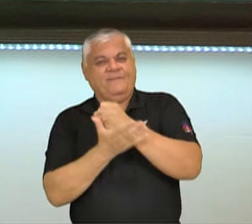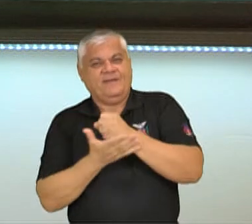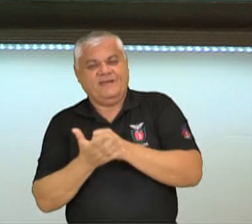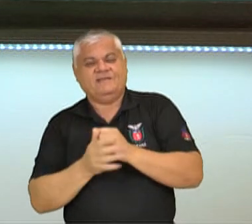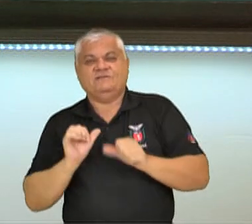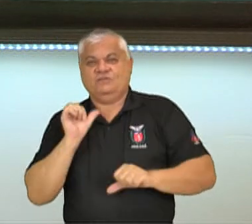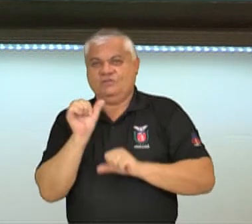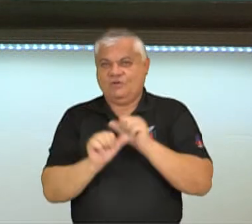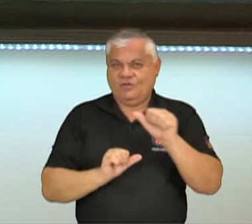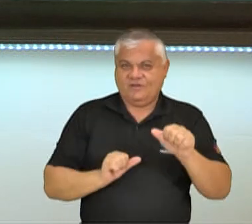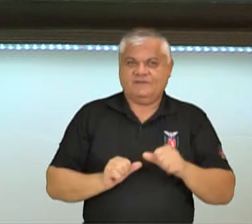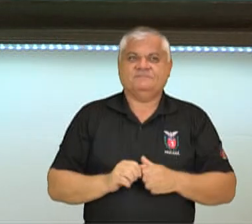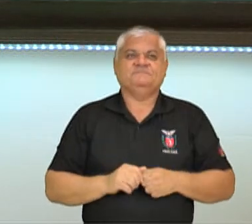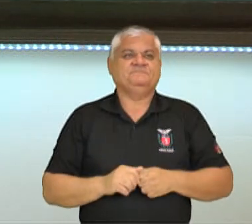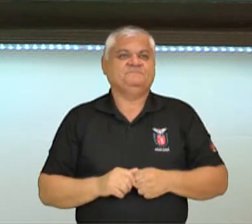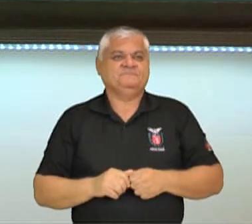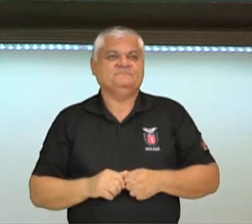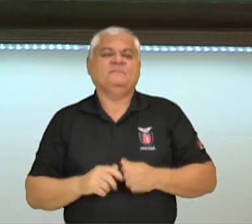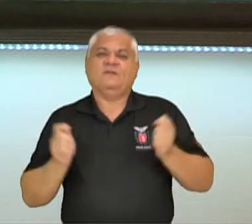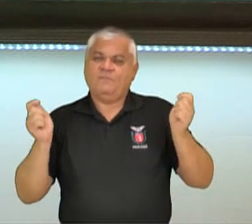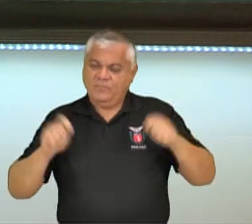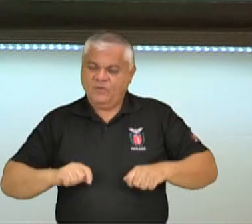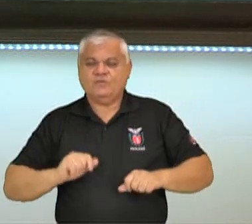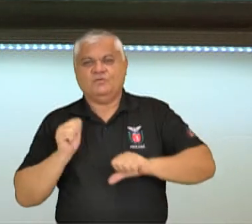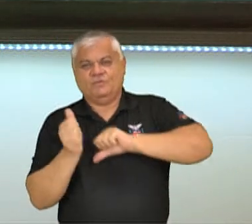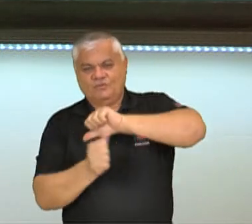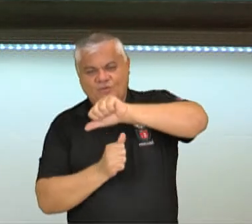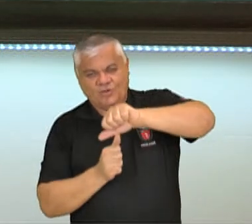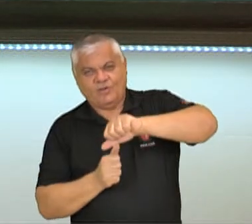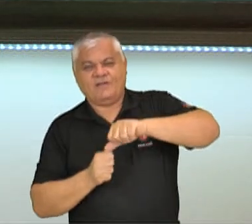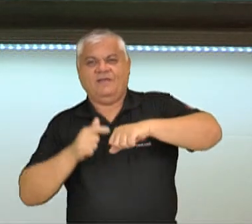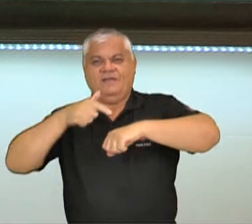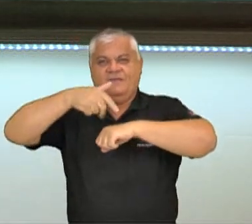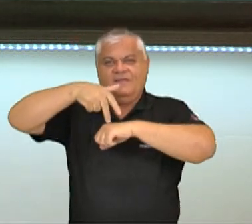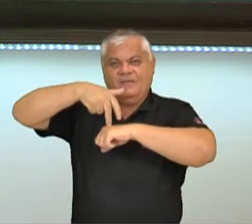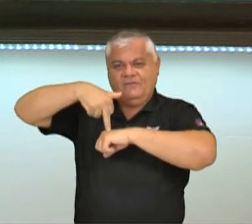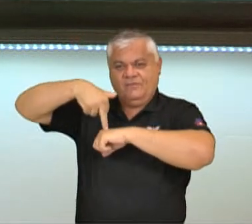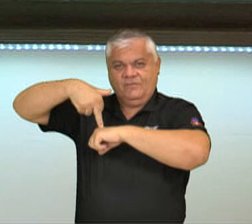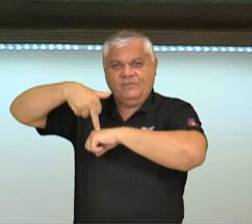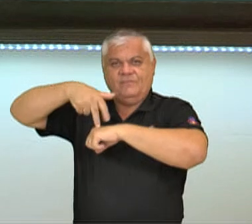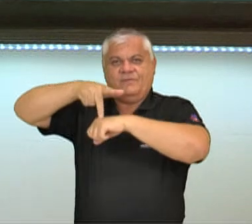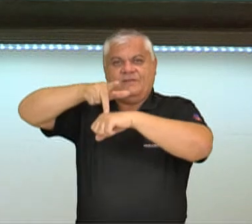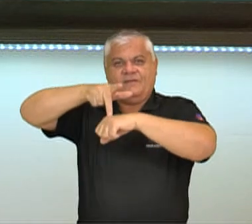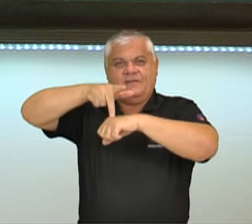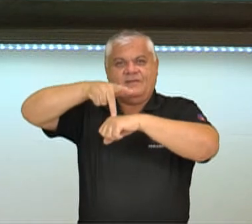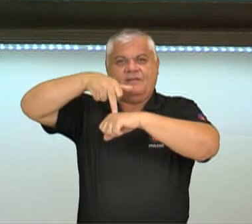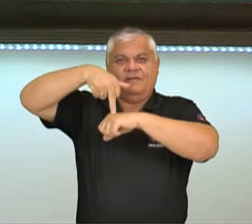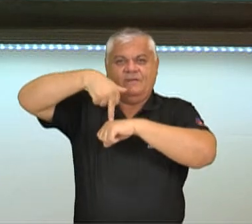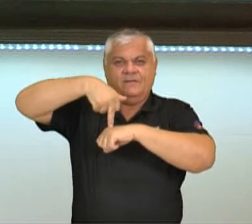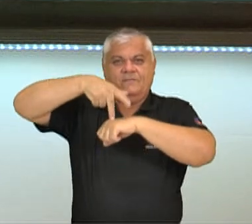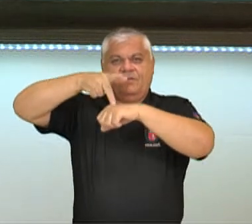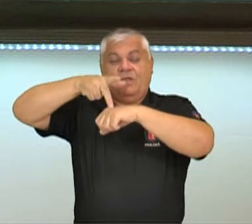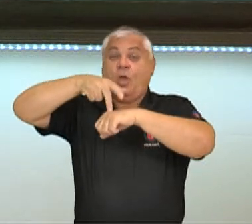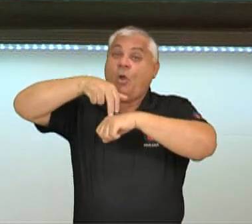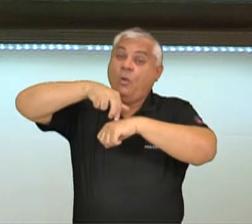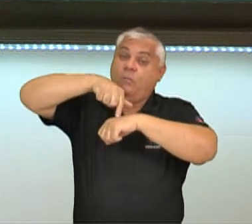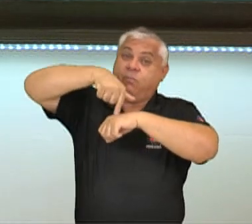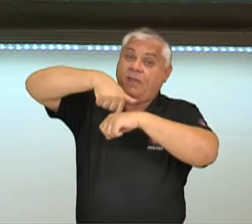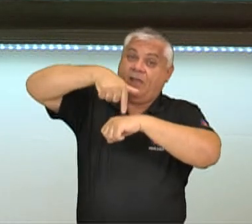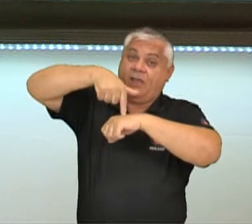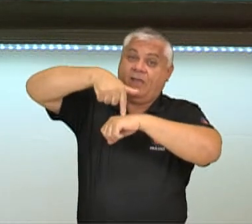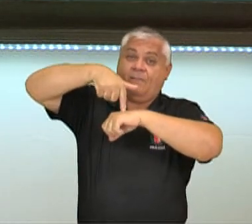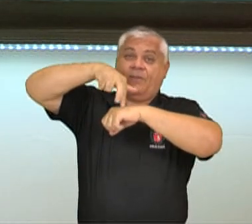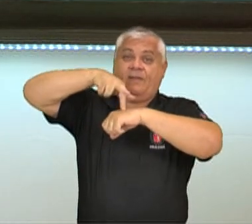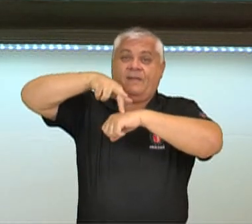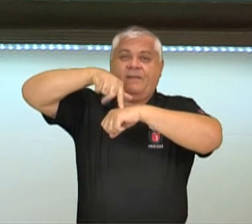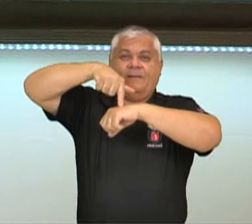troca de lado, certo? Então daí eu posso fazer novamente com esse pé, volto, base, troca de lado. Estão percebendo como o